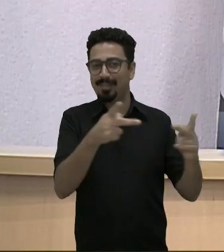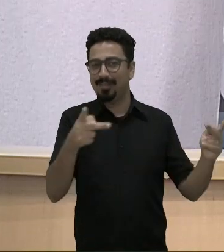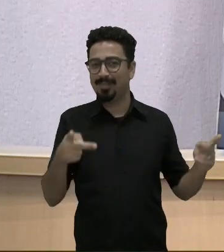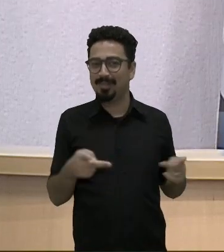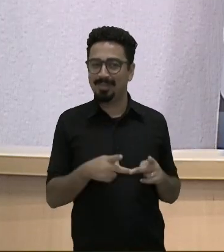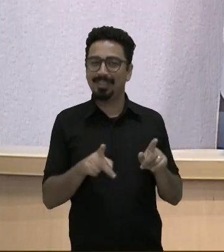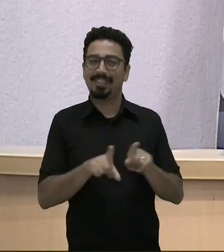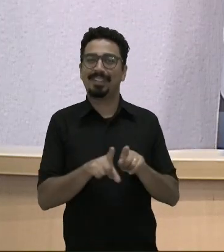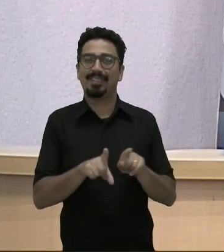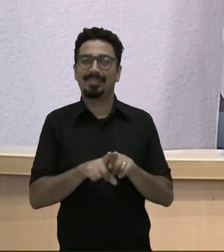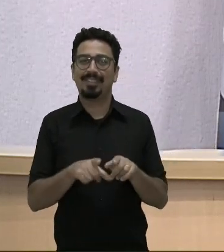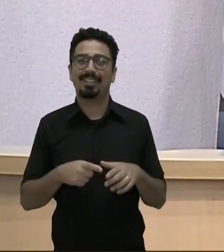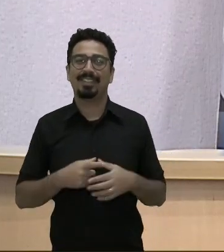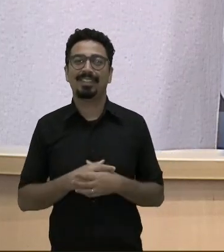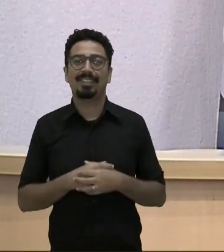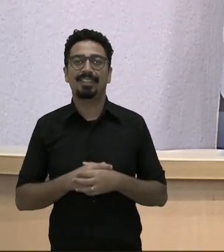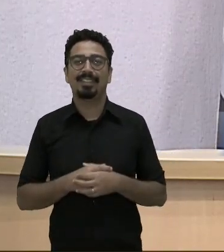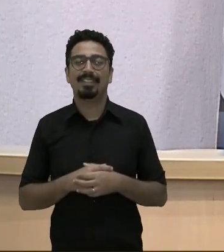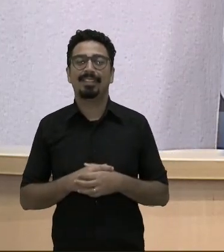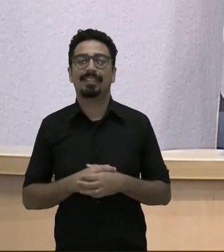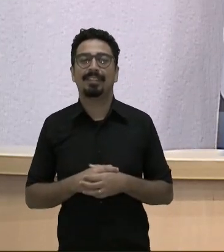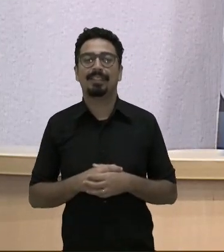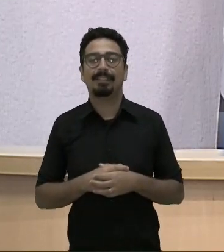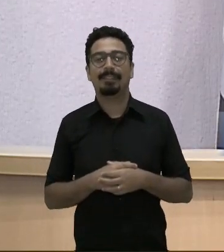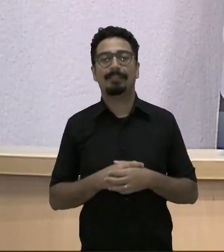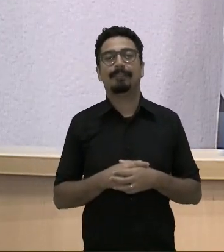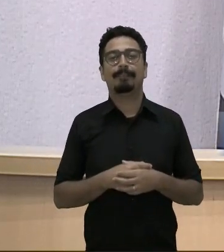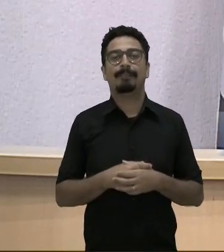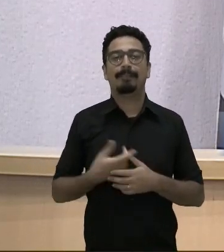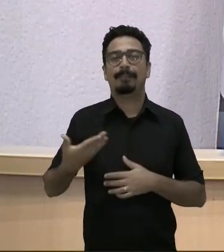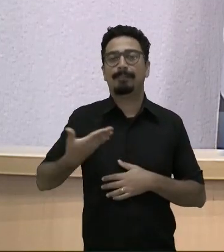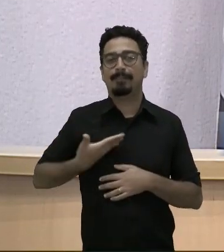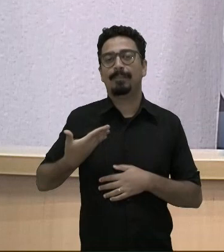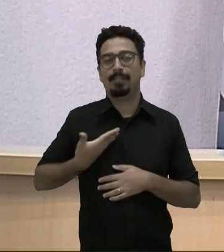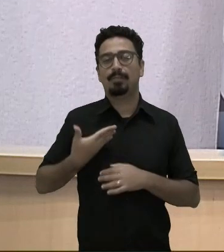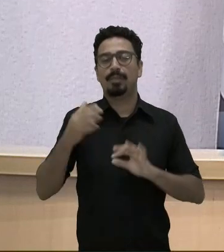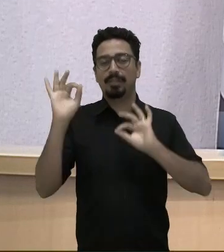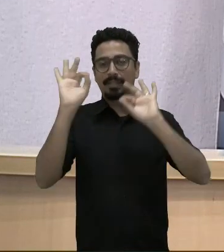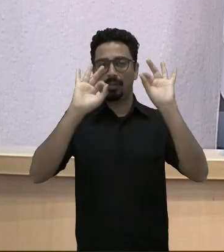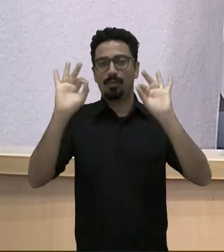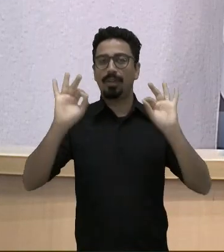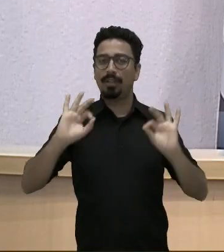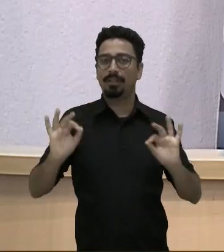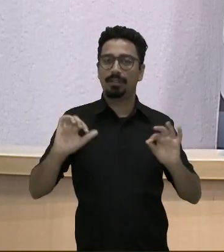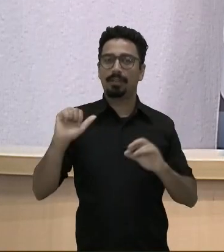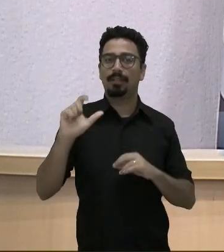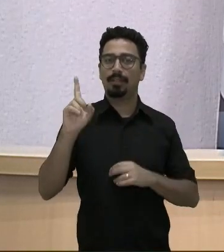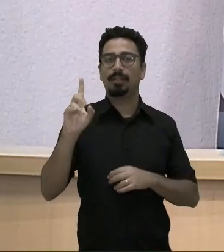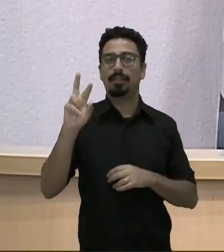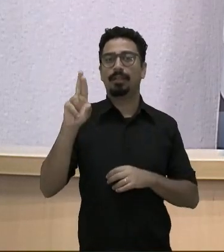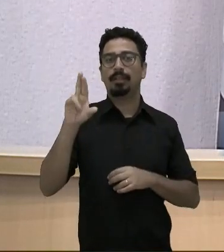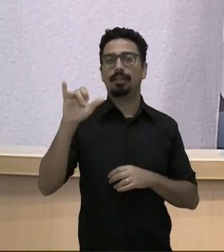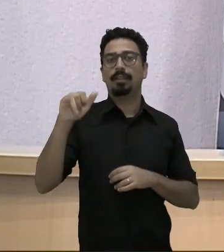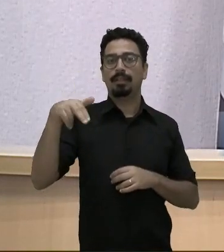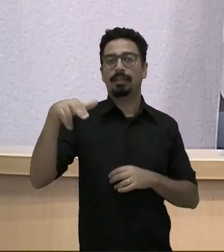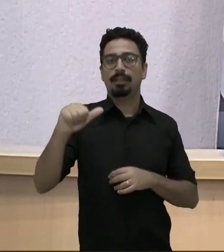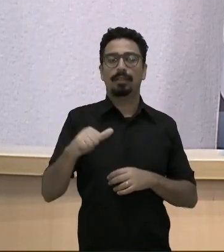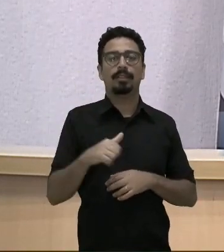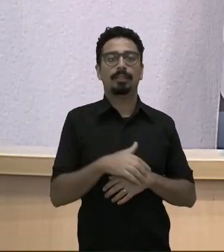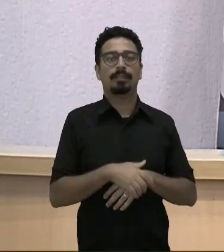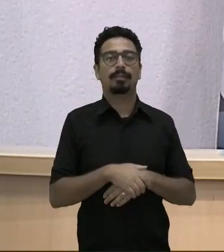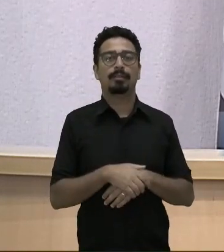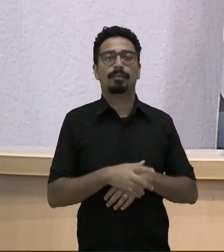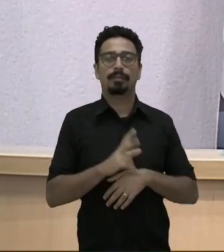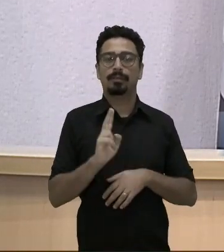Tá? A nossa colega decoradora, a dona Adriana, tá?